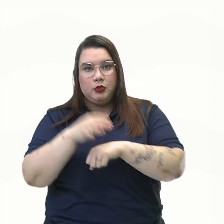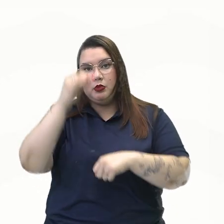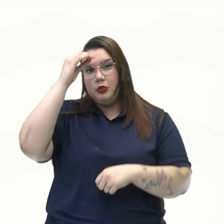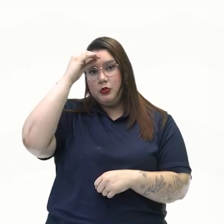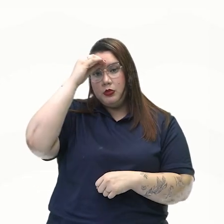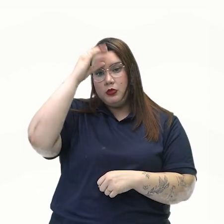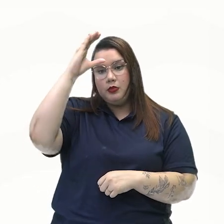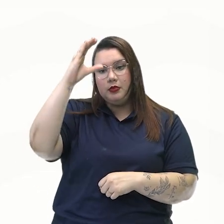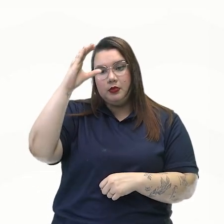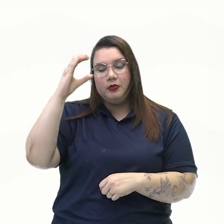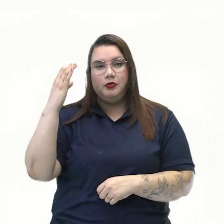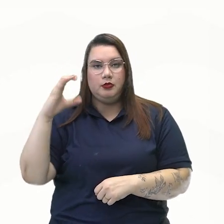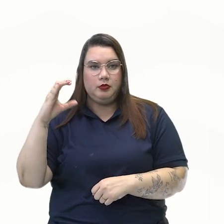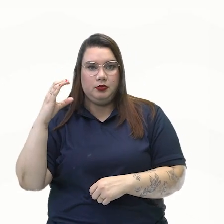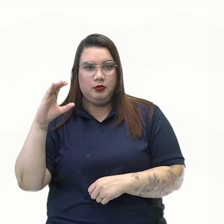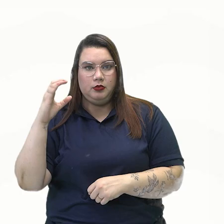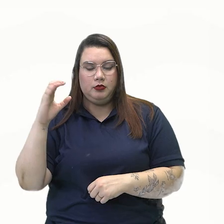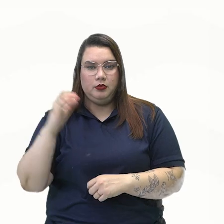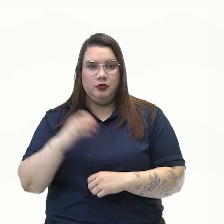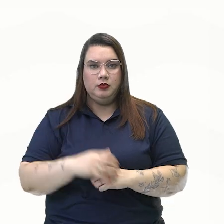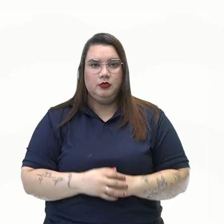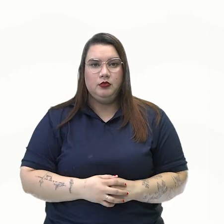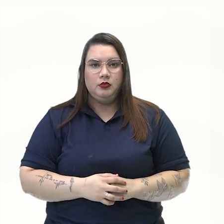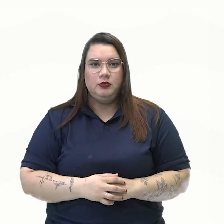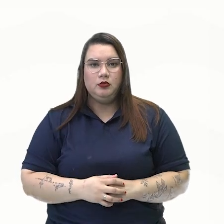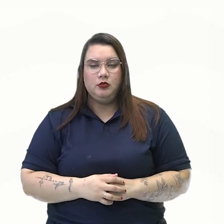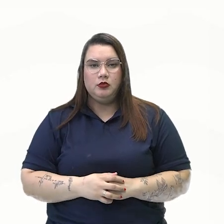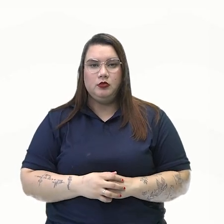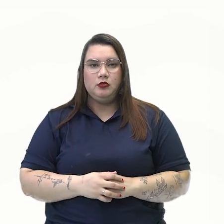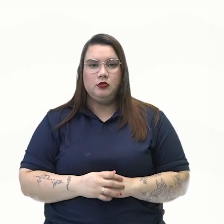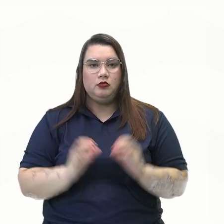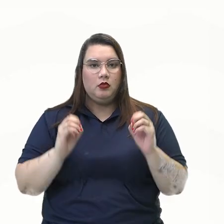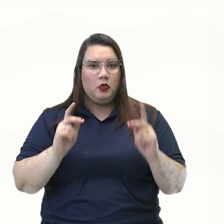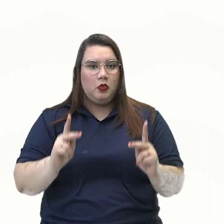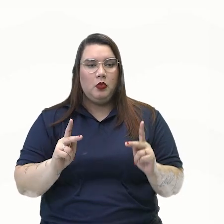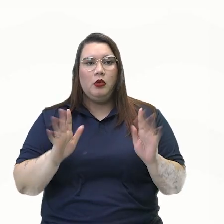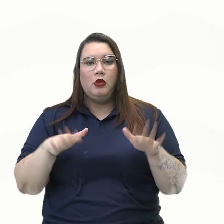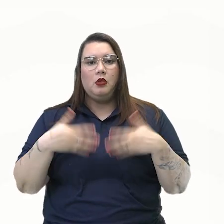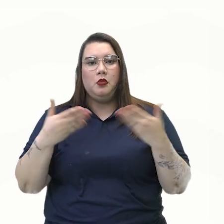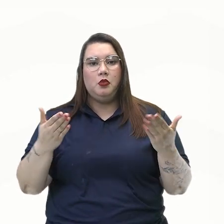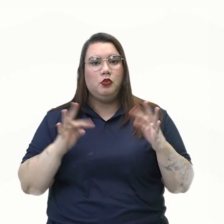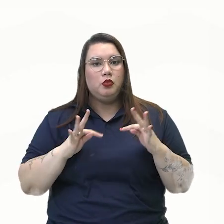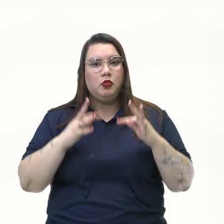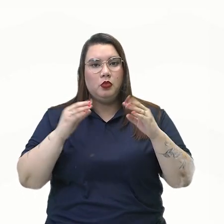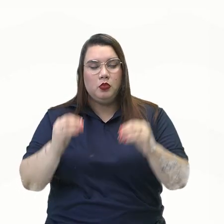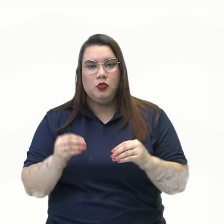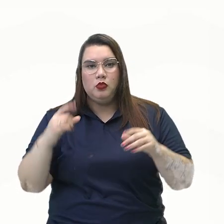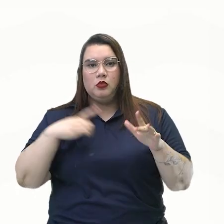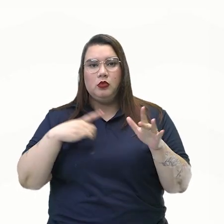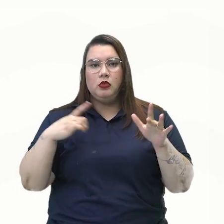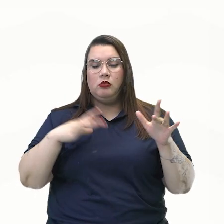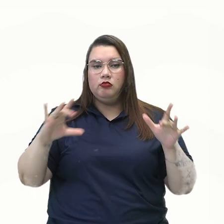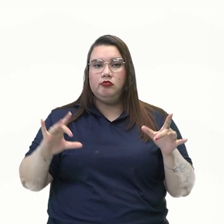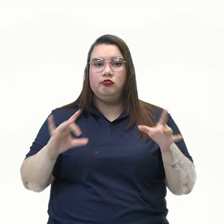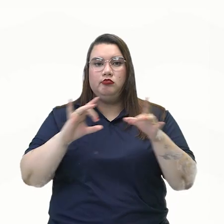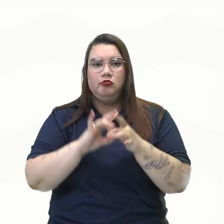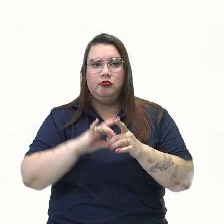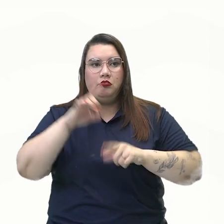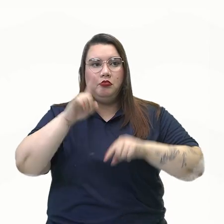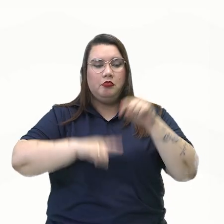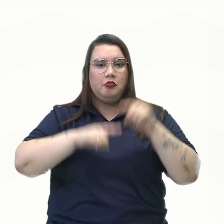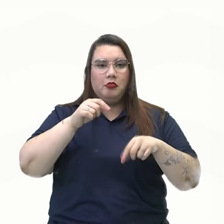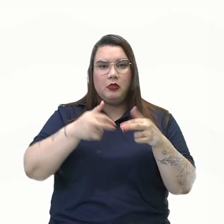aproveitamento prático do conhecimento científico. Então, tudo que envolve